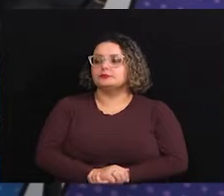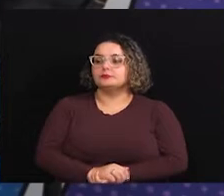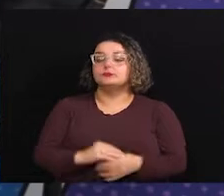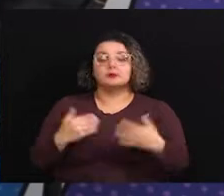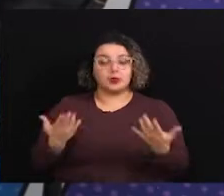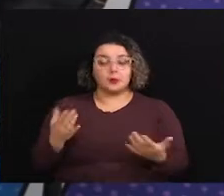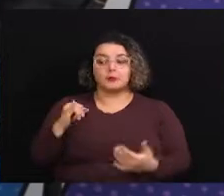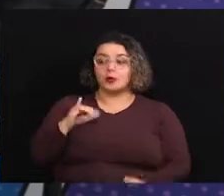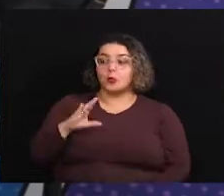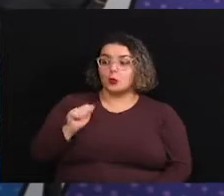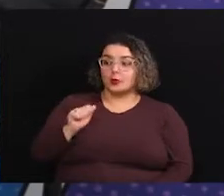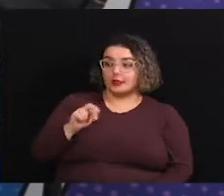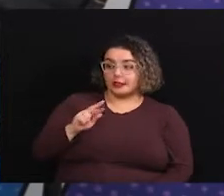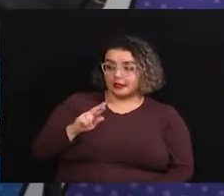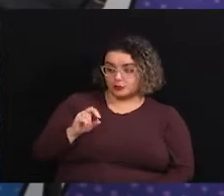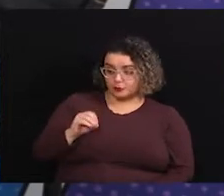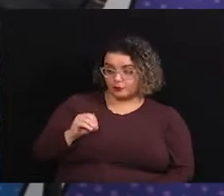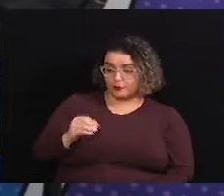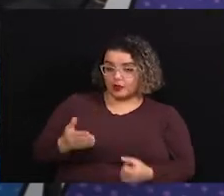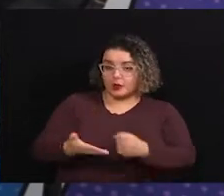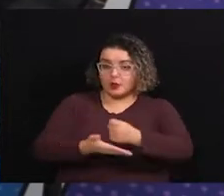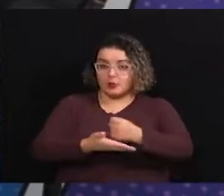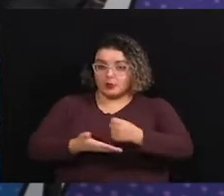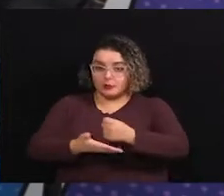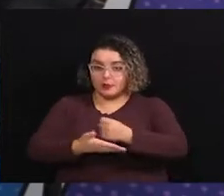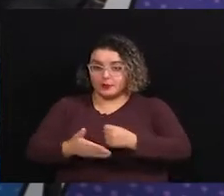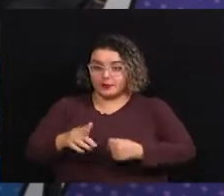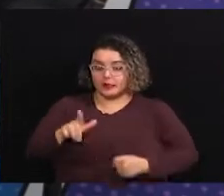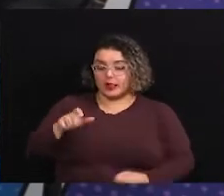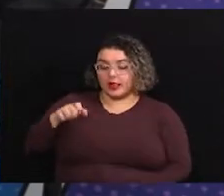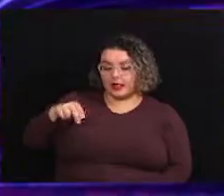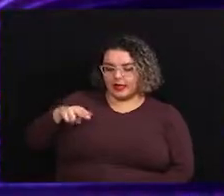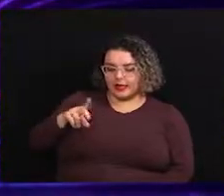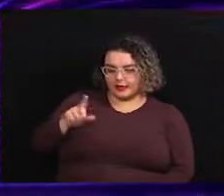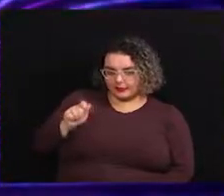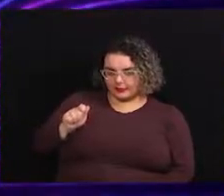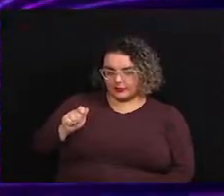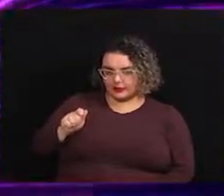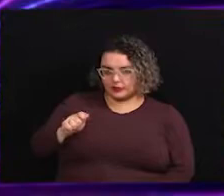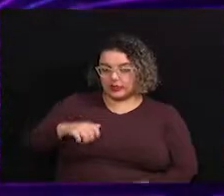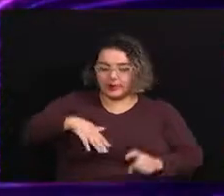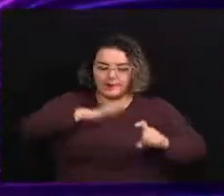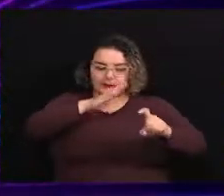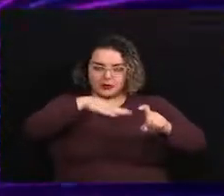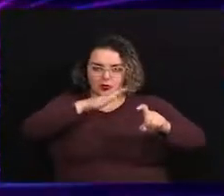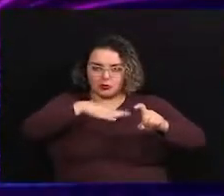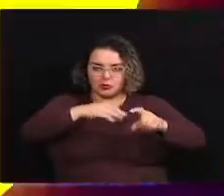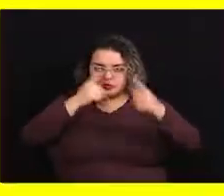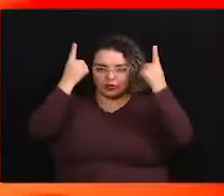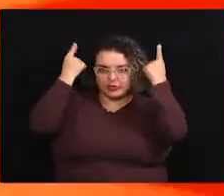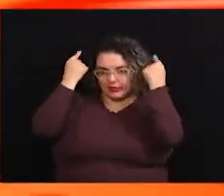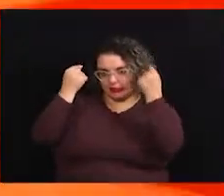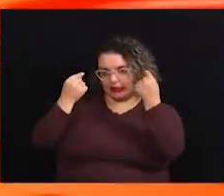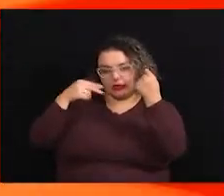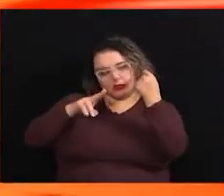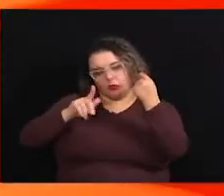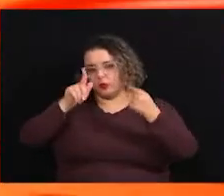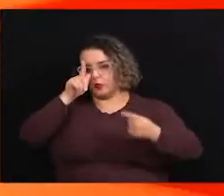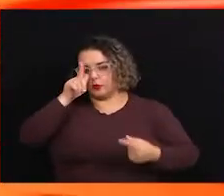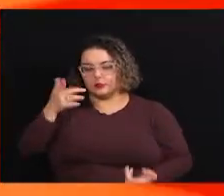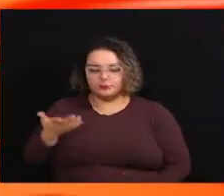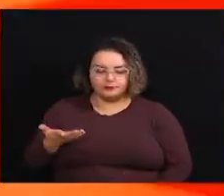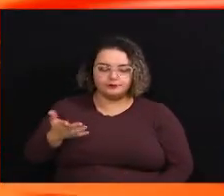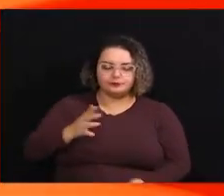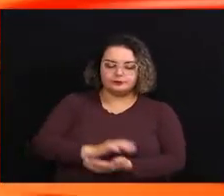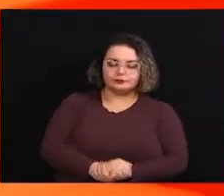Então, o Ícaro, ele é baseado numa lenda da mitologia grega. Tá? E o que eu me baseei no fato